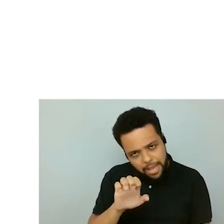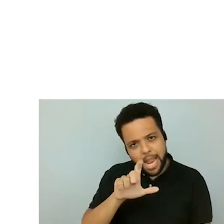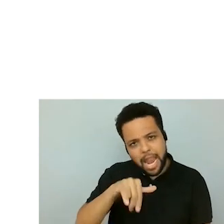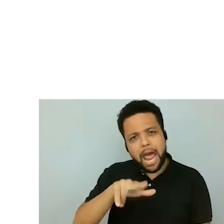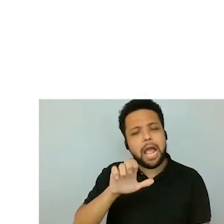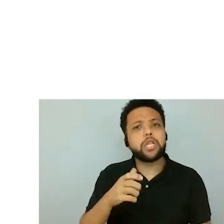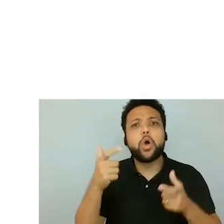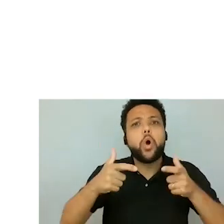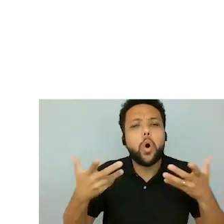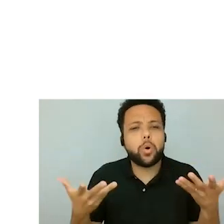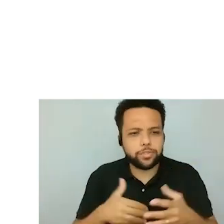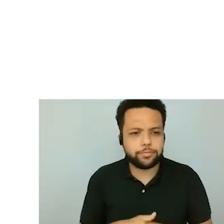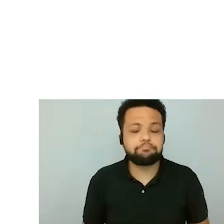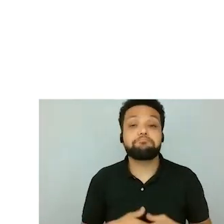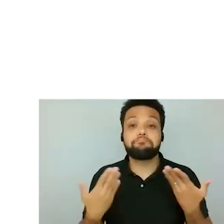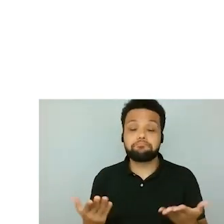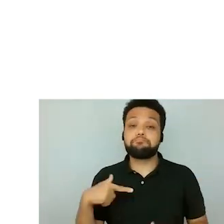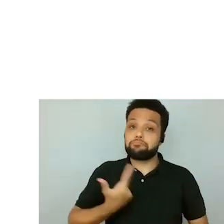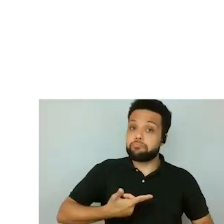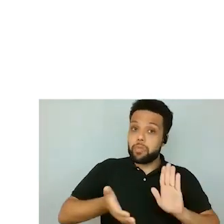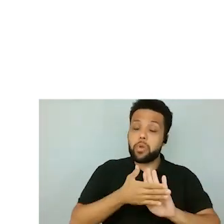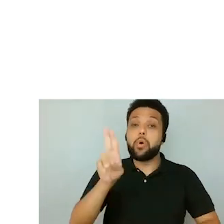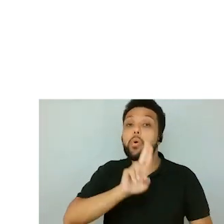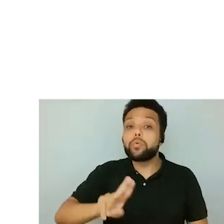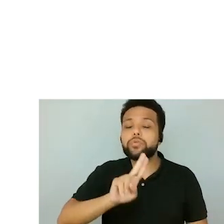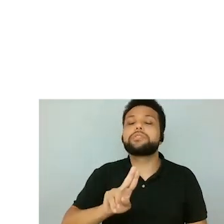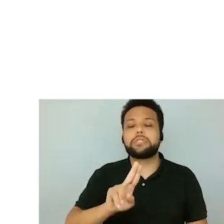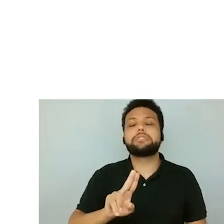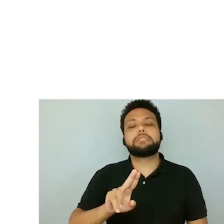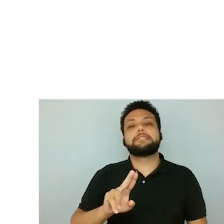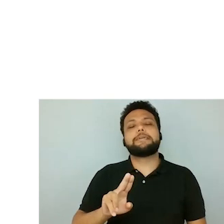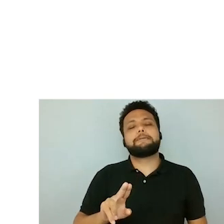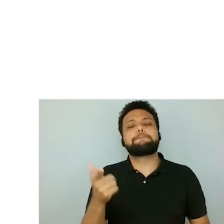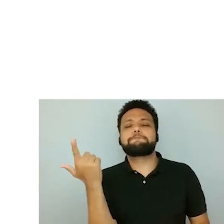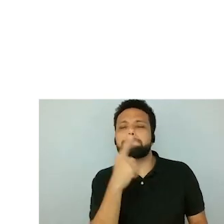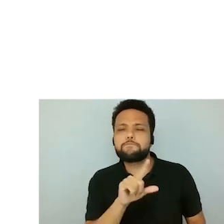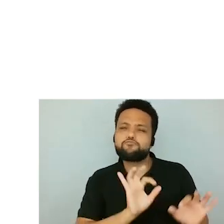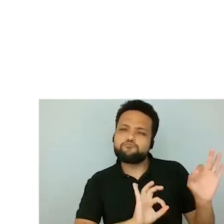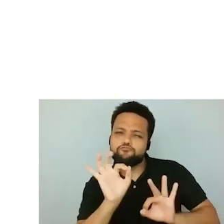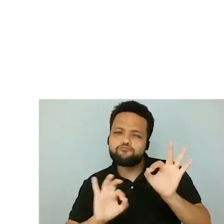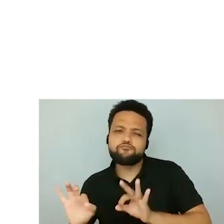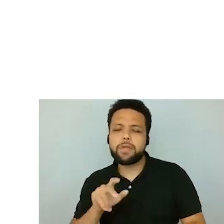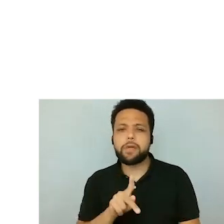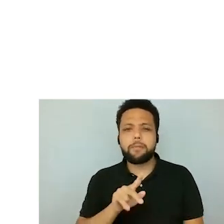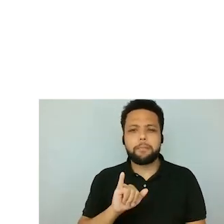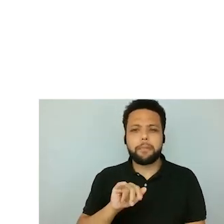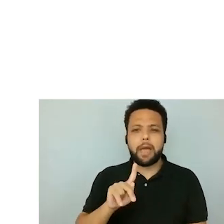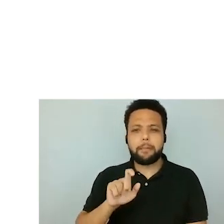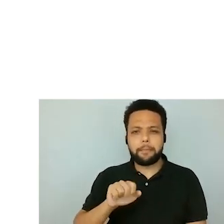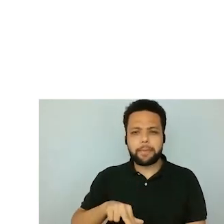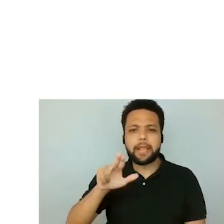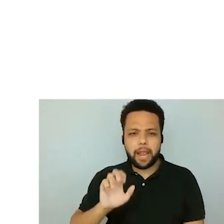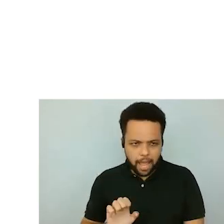Bom, uma proposta que adotamos foi a de construir a nossa pipeline base e depois ir evoluindo e injetando